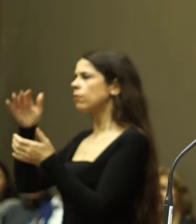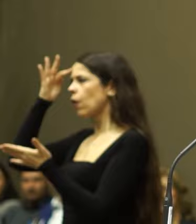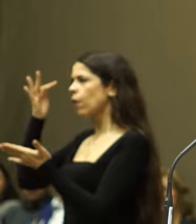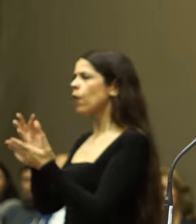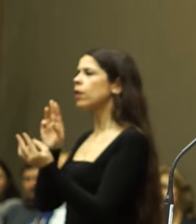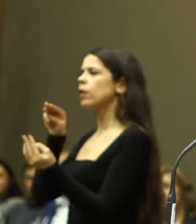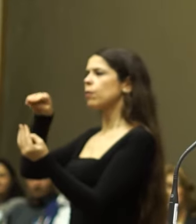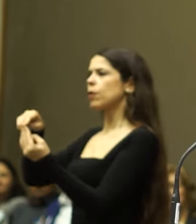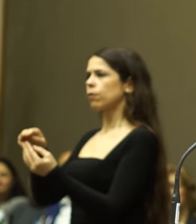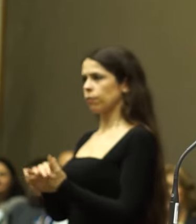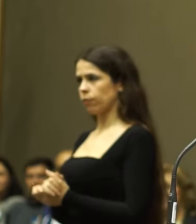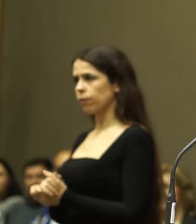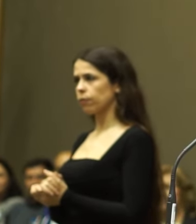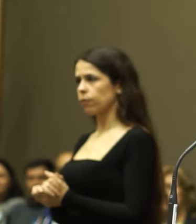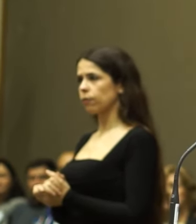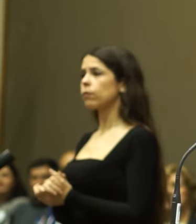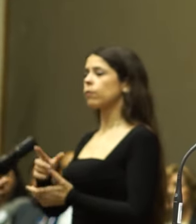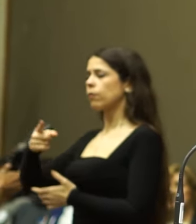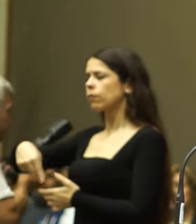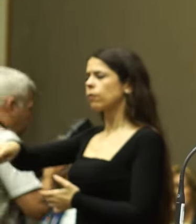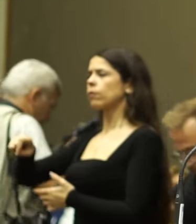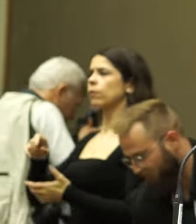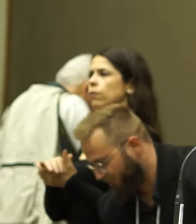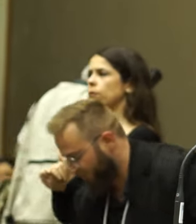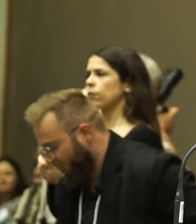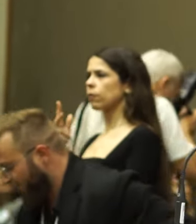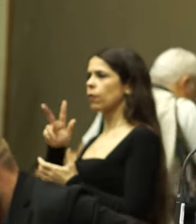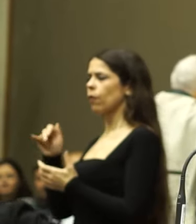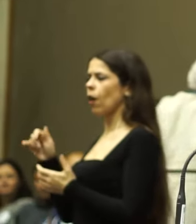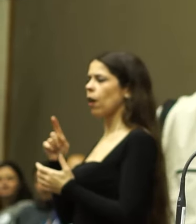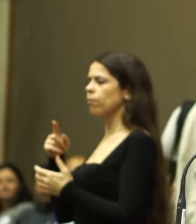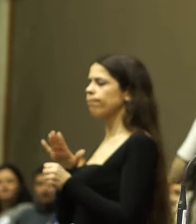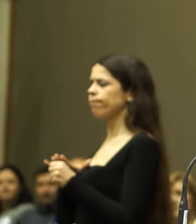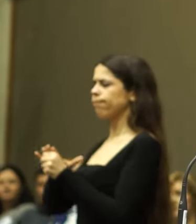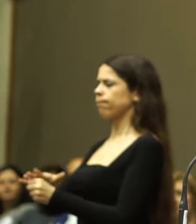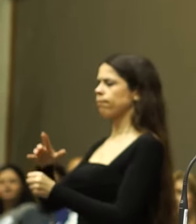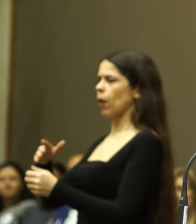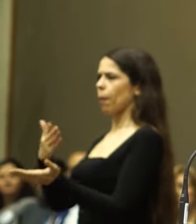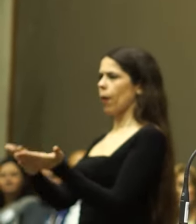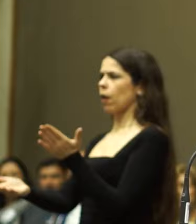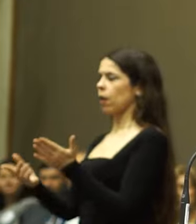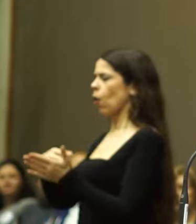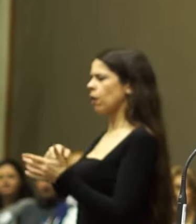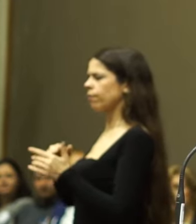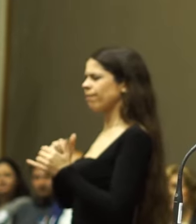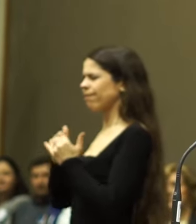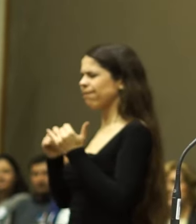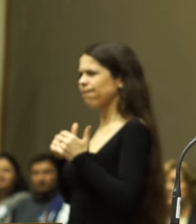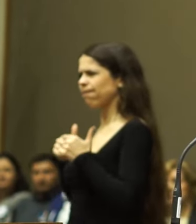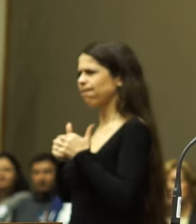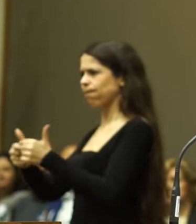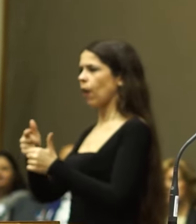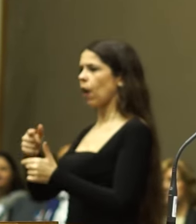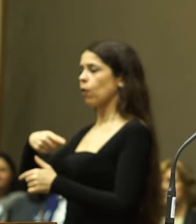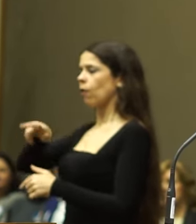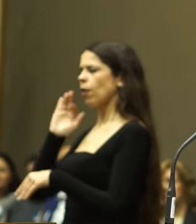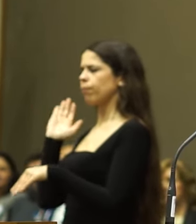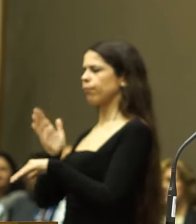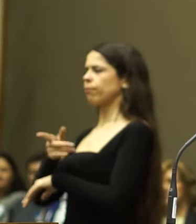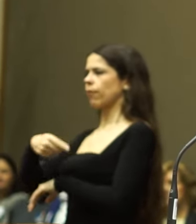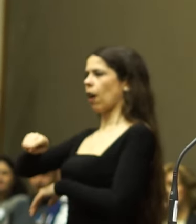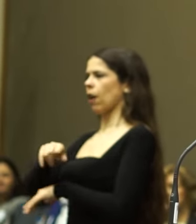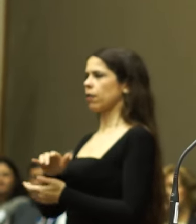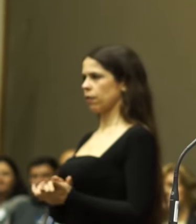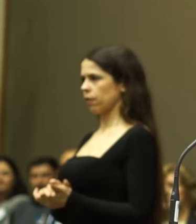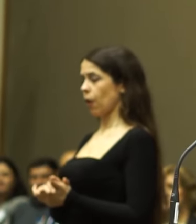missão. Eles serão combatidos com muita energia e serão derrotados. O